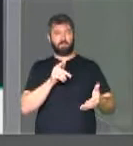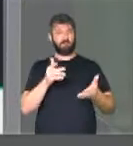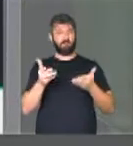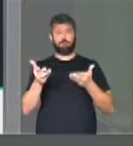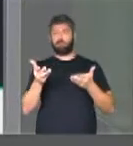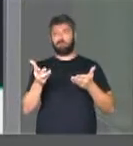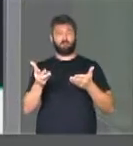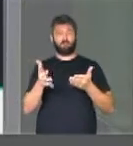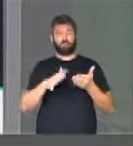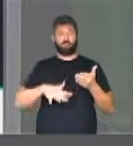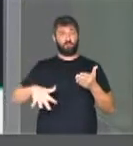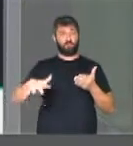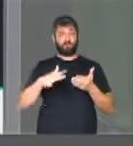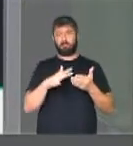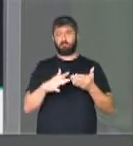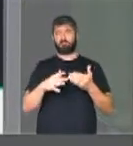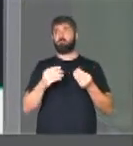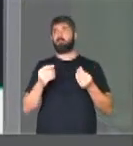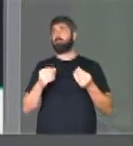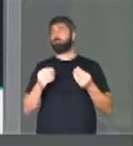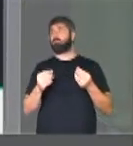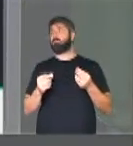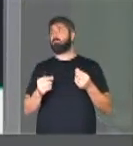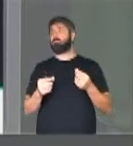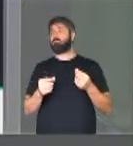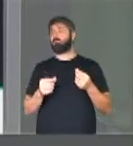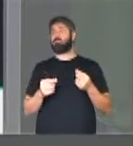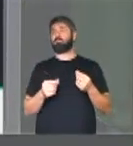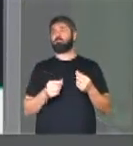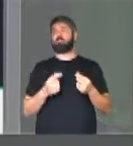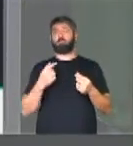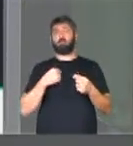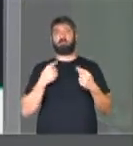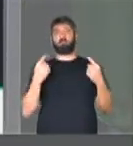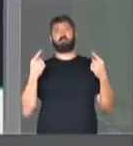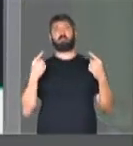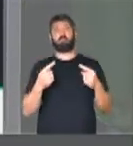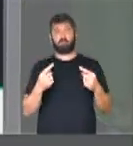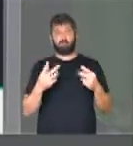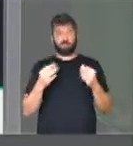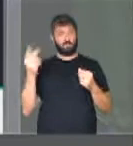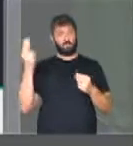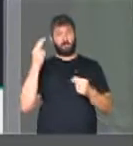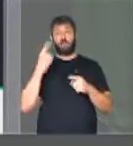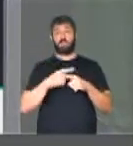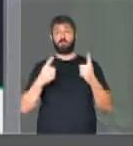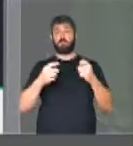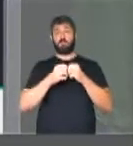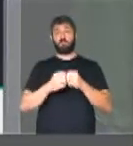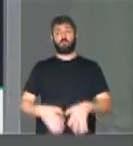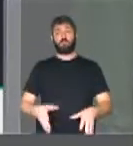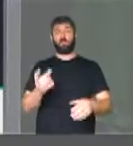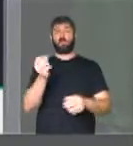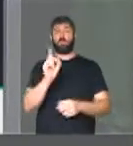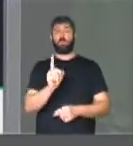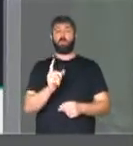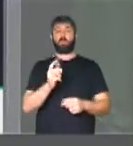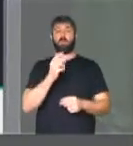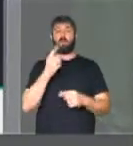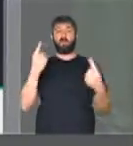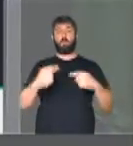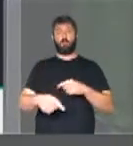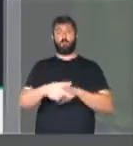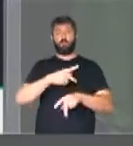modo geral, não se tem muito como ser contra e não haverá grandes prejuízos à